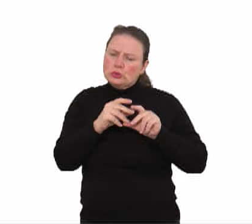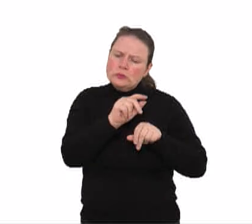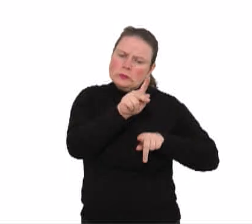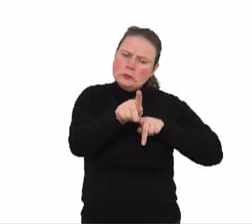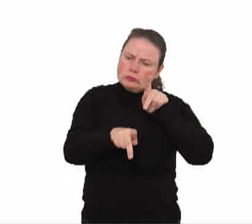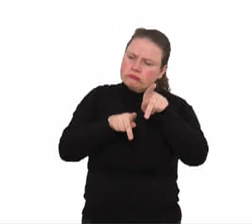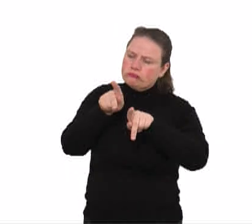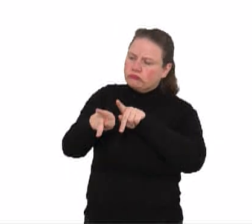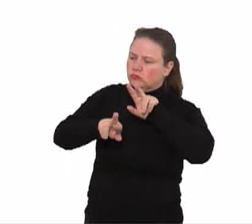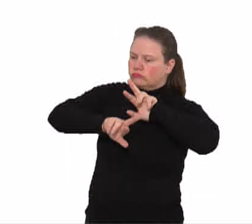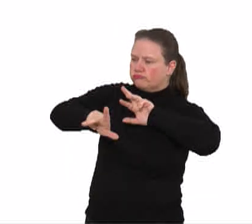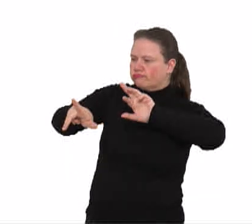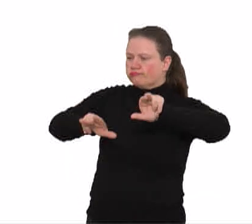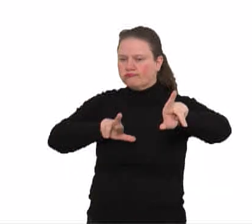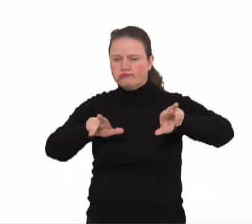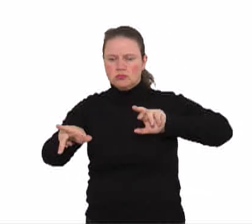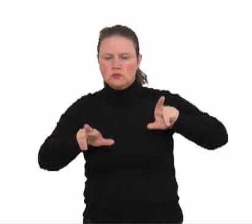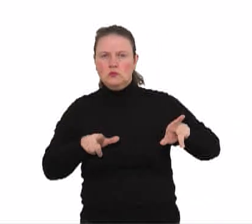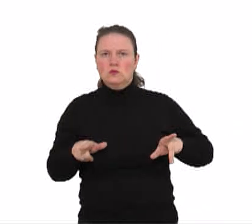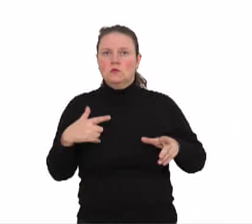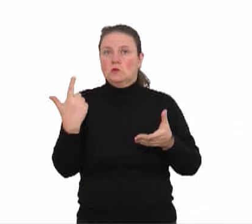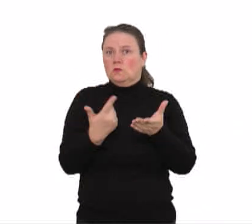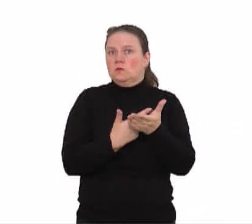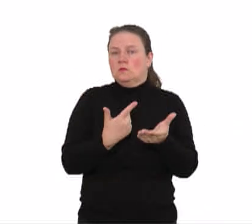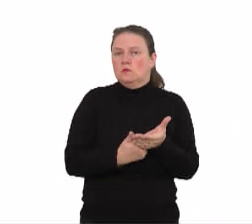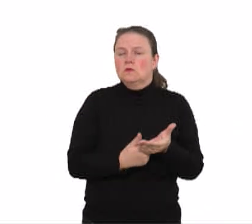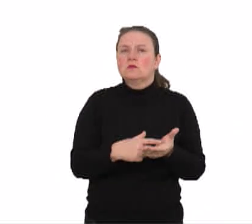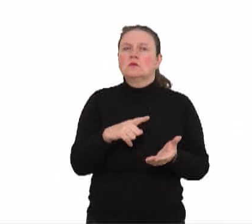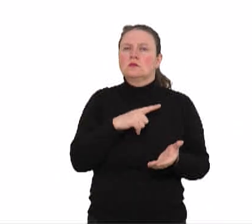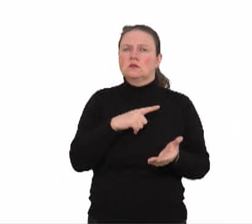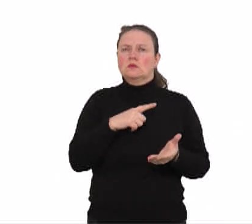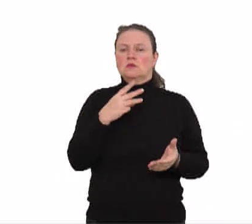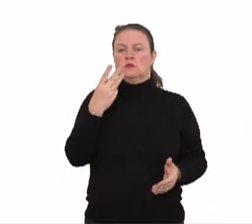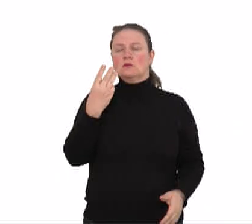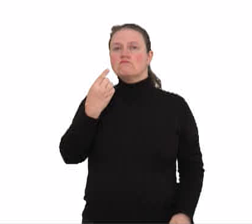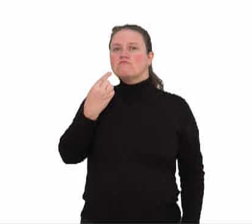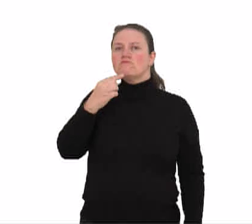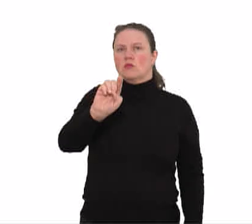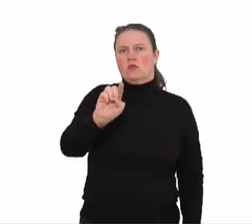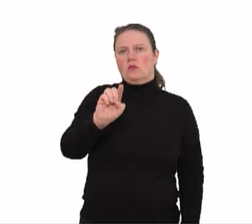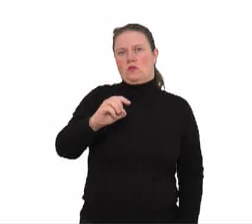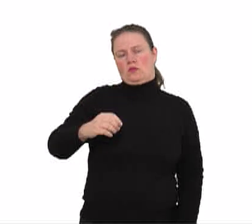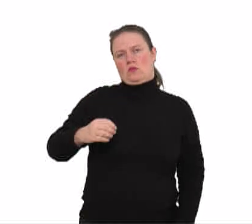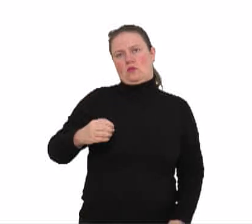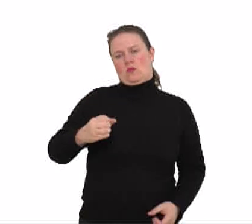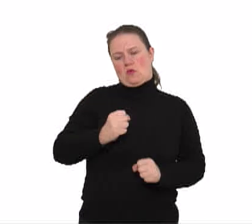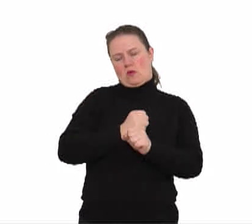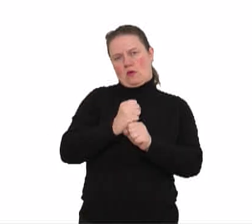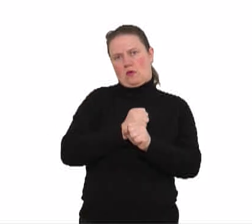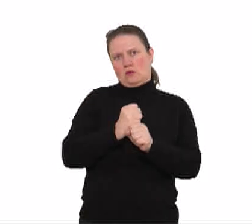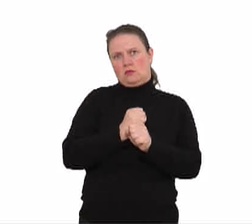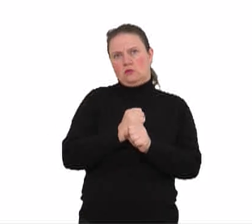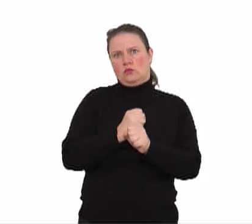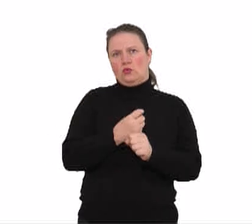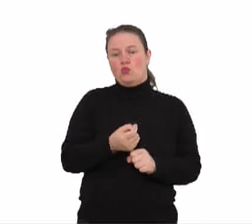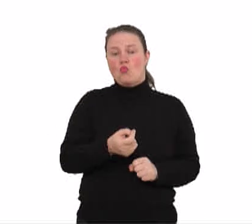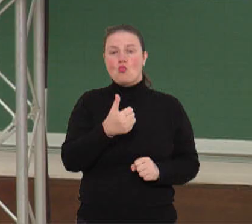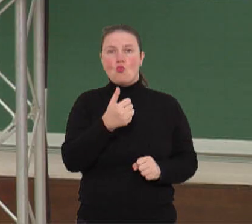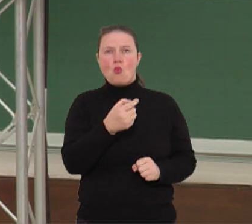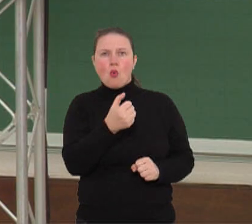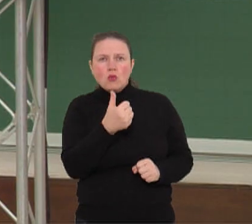povos. Esse livro tem cerca de 3.000 anos de idade. Ele foi um dos poucos livros que